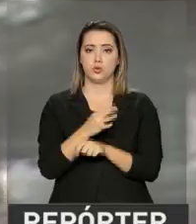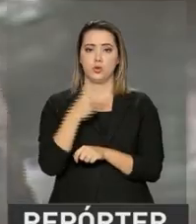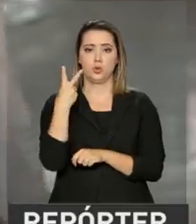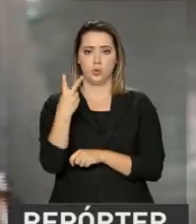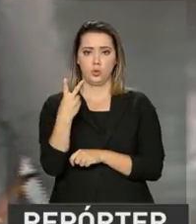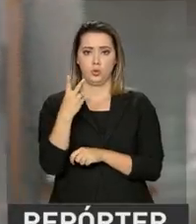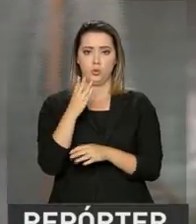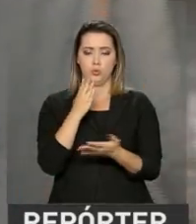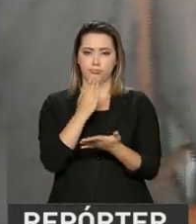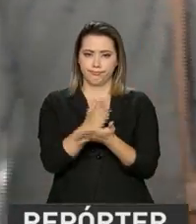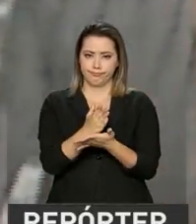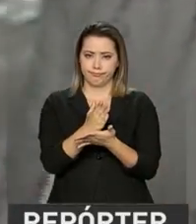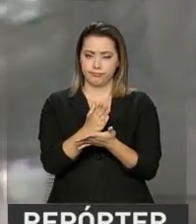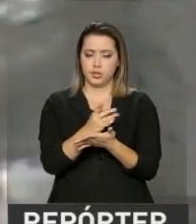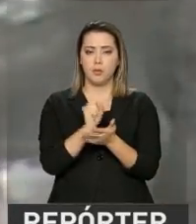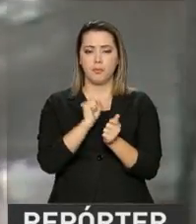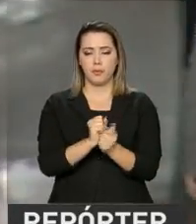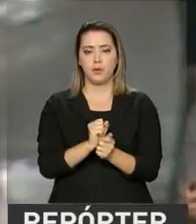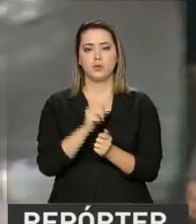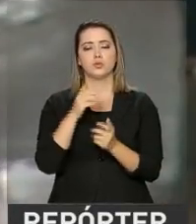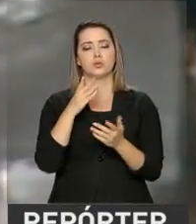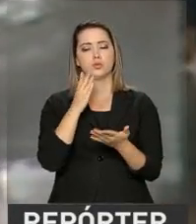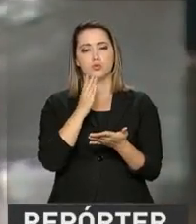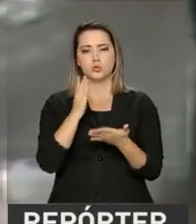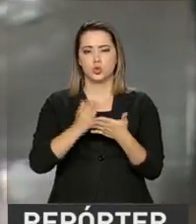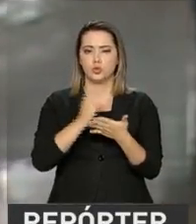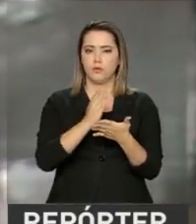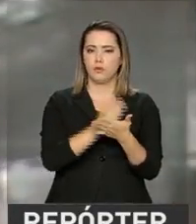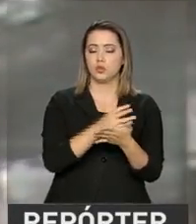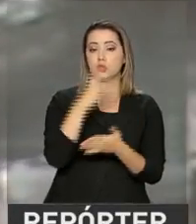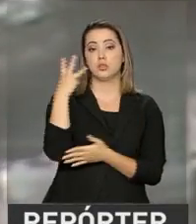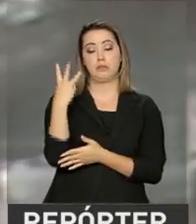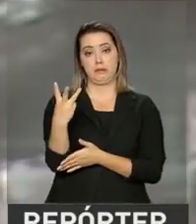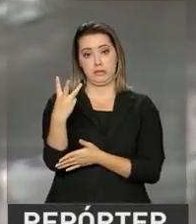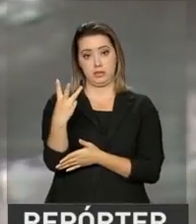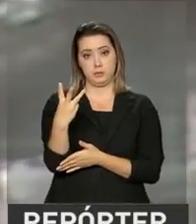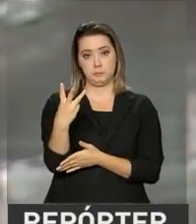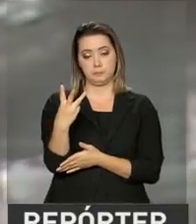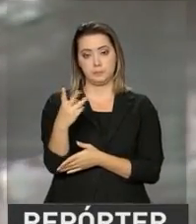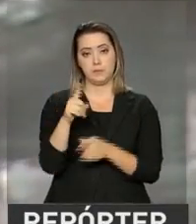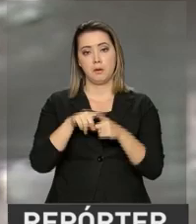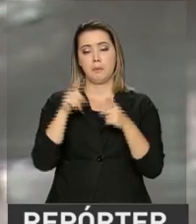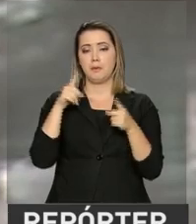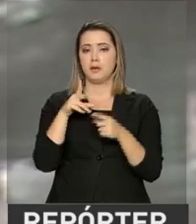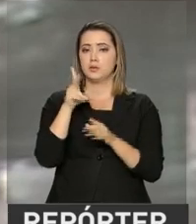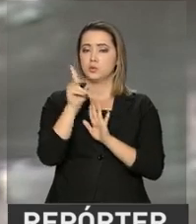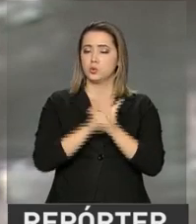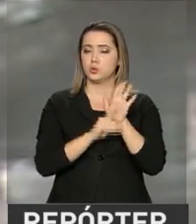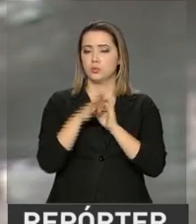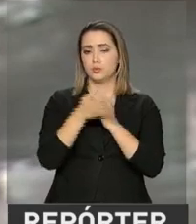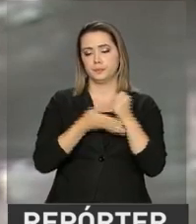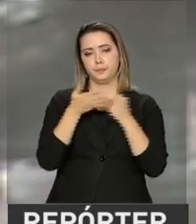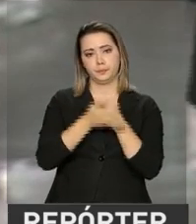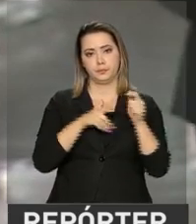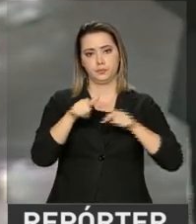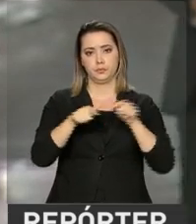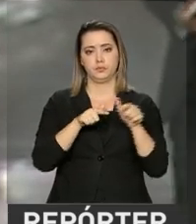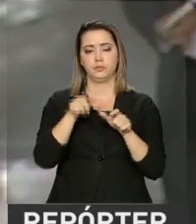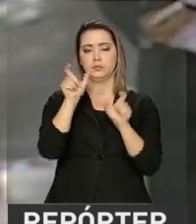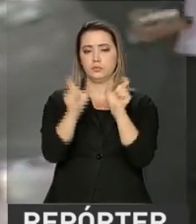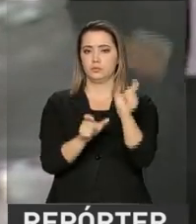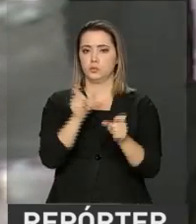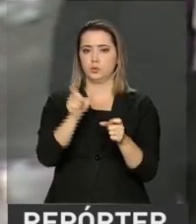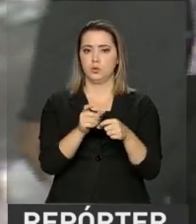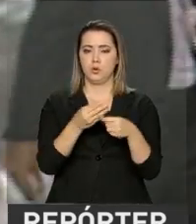dois períodos, passam a ser divididas em três períodos. Mas os direitos fundamentais do trabalhador, previstos no